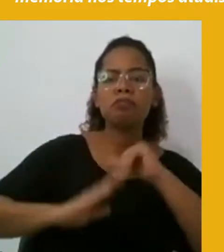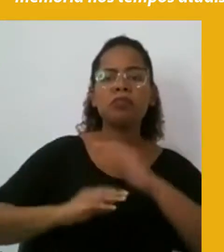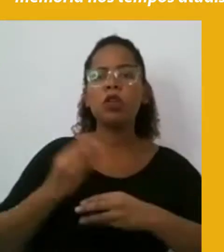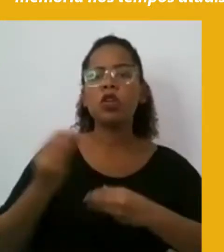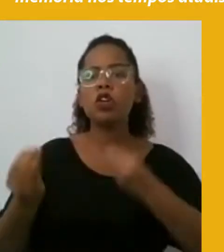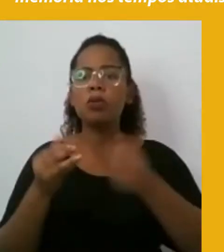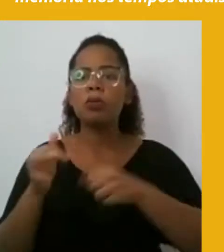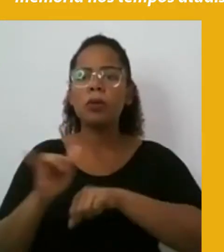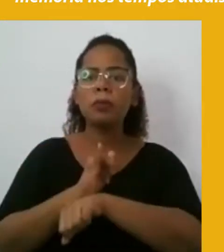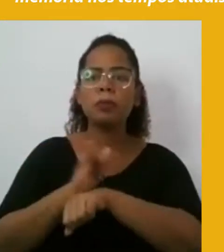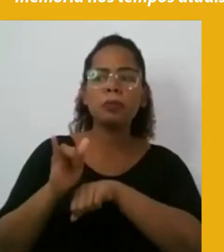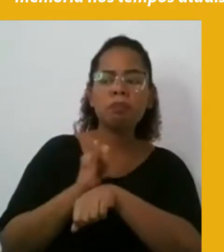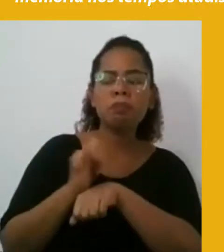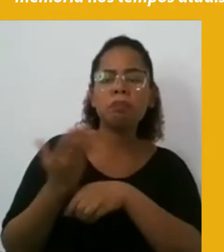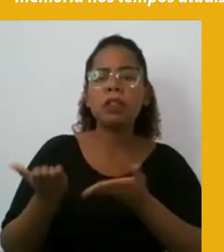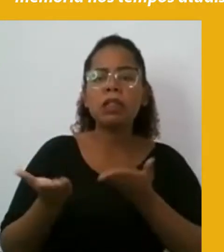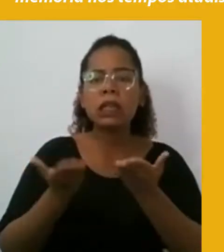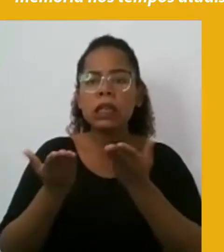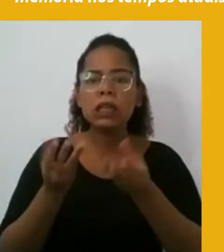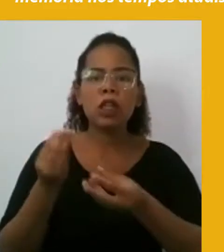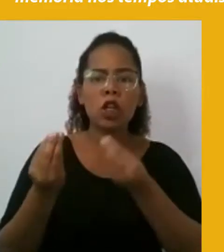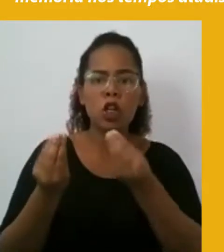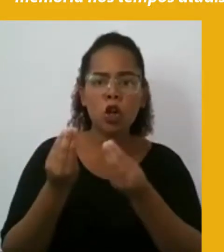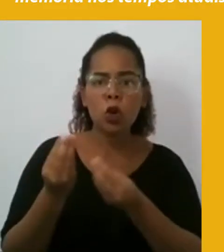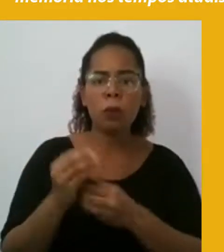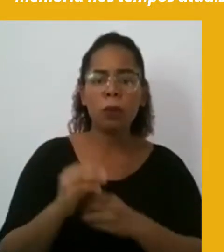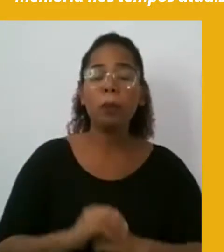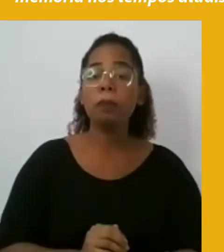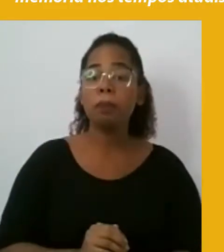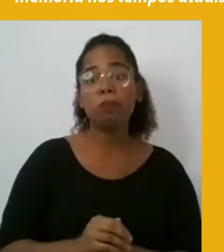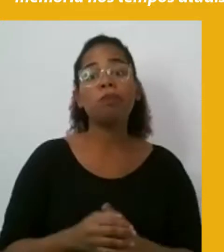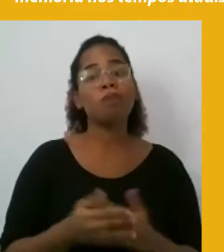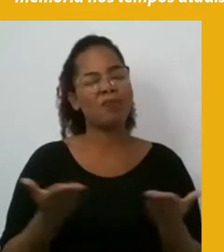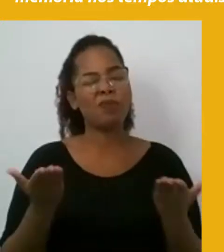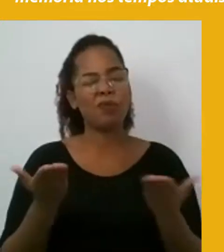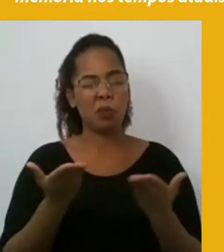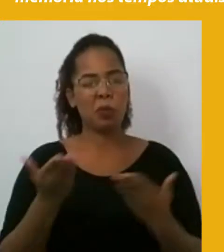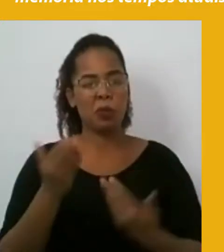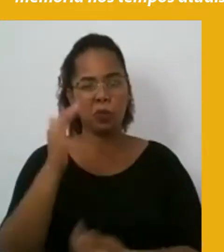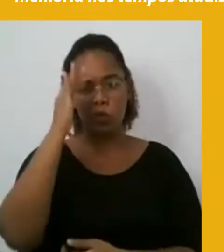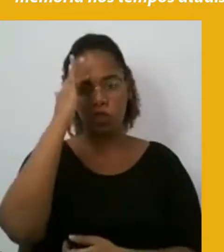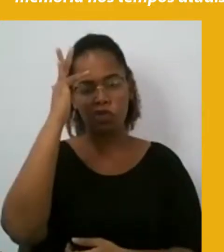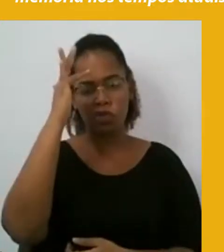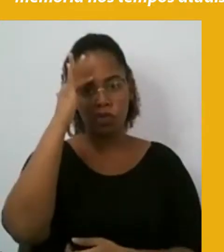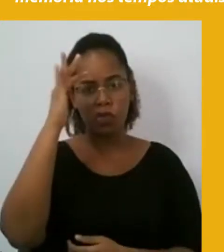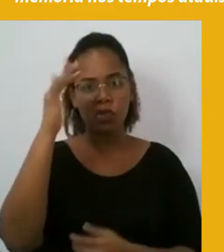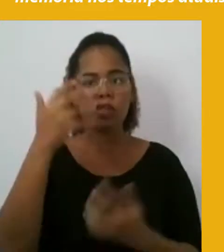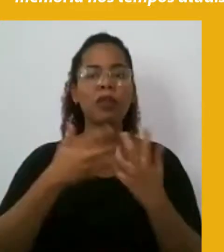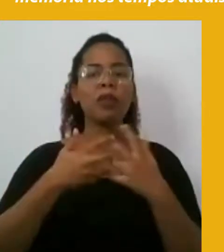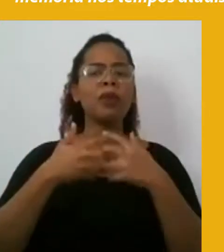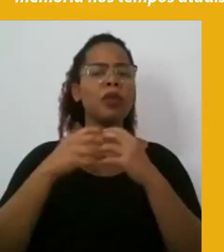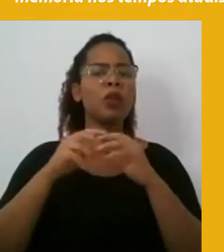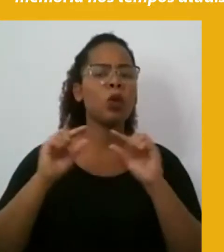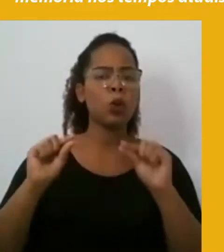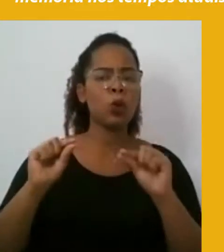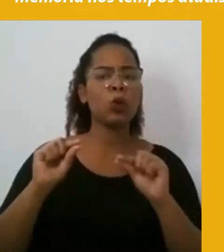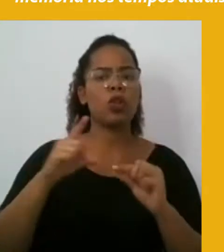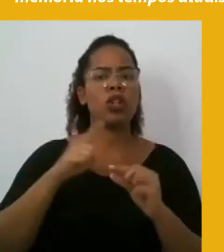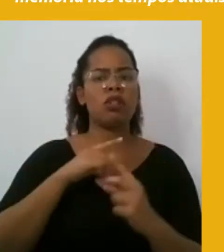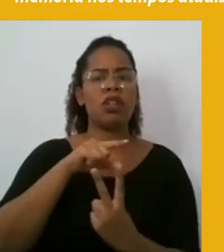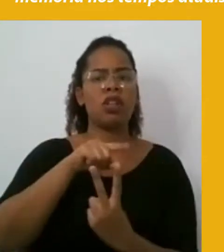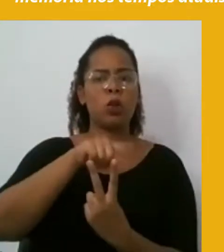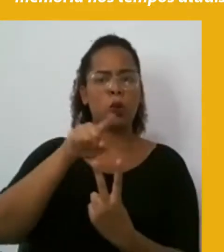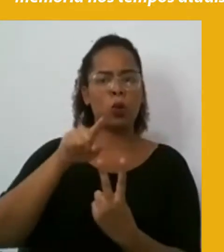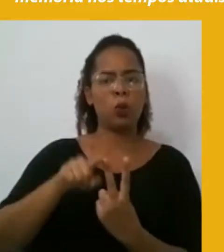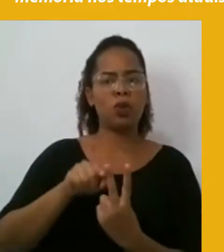estavam tratando? E eu percebo hoje uma questão muito clara. Você tem, grosso modo, duas posturas. Eu poderia dizer que nós estamos